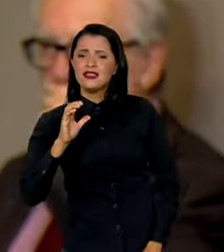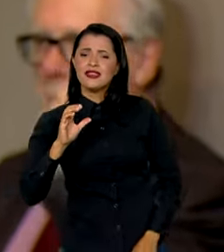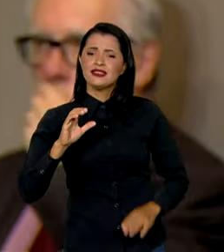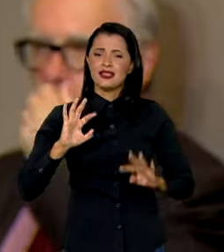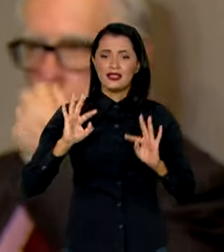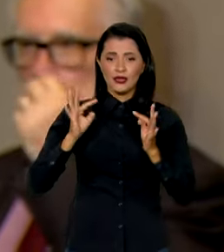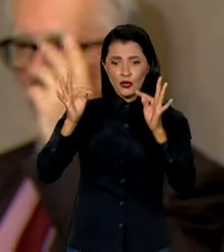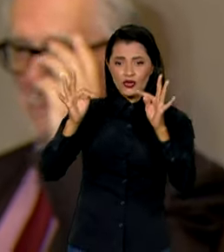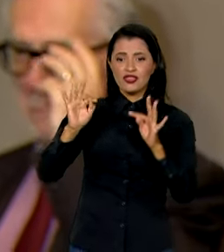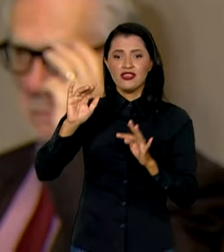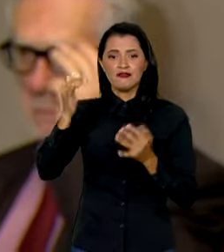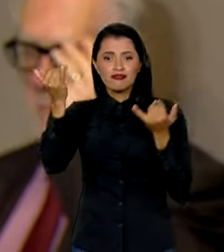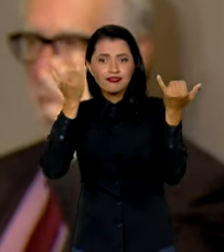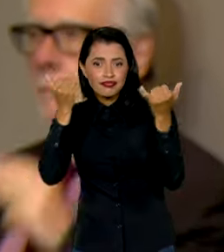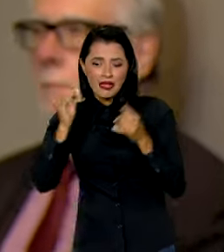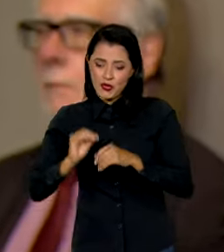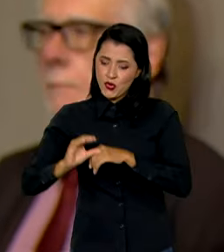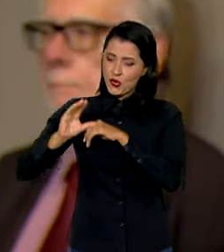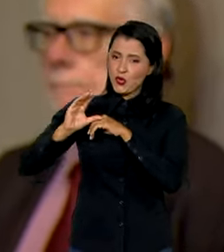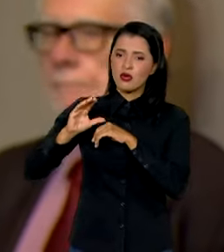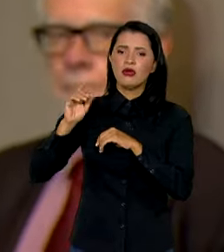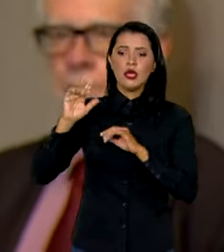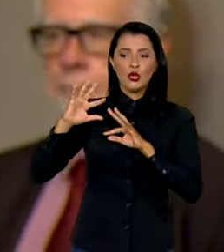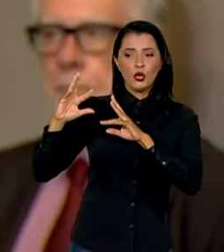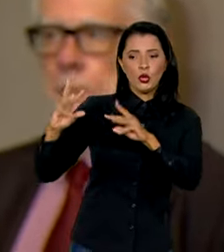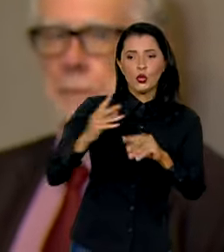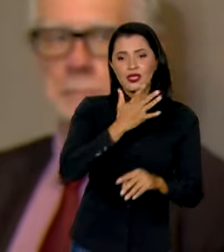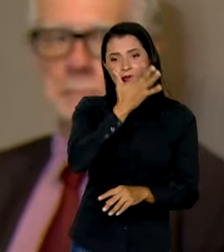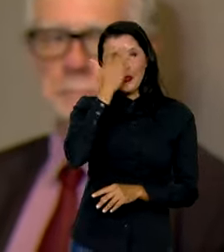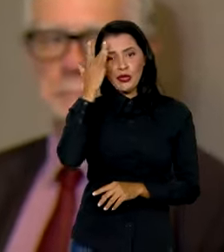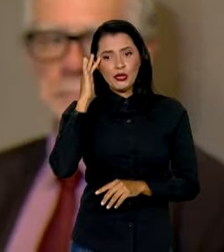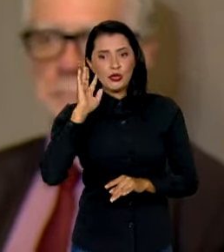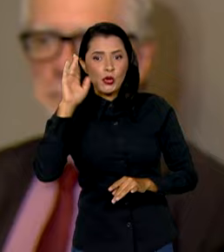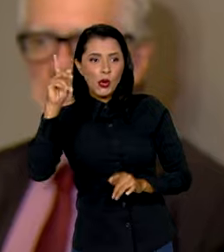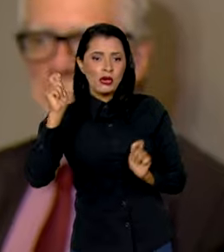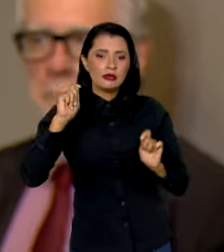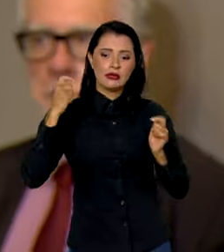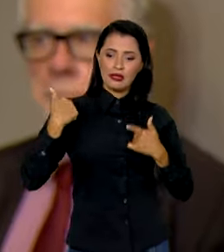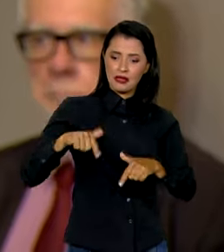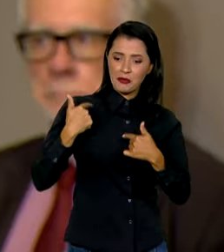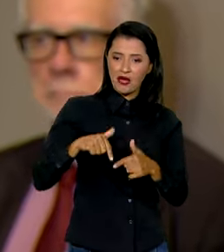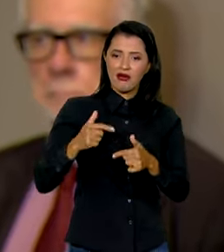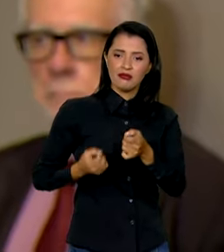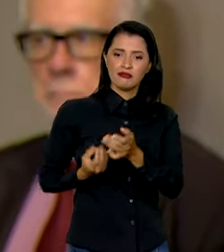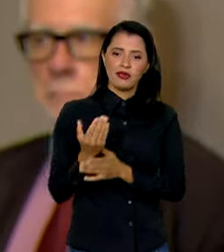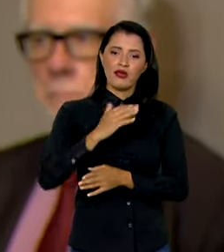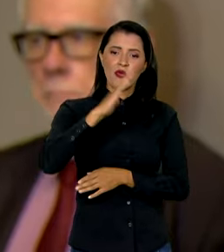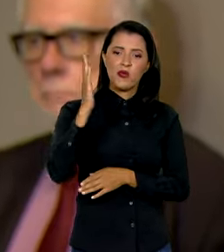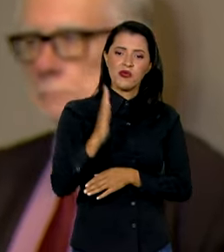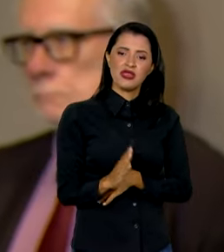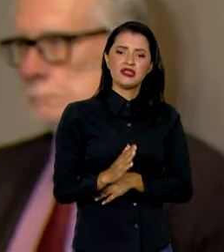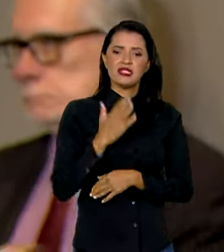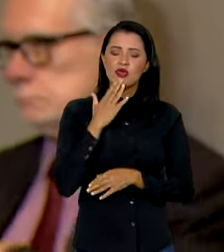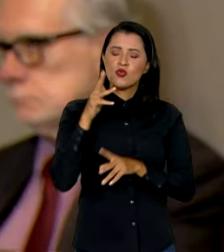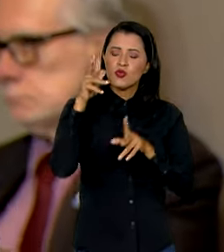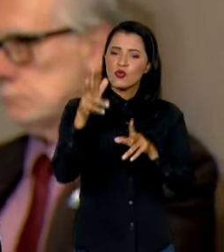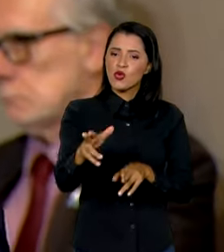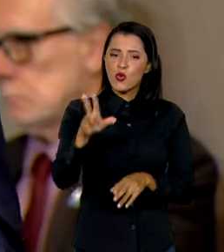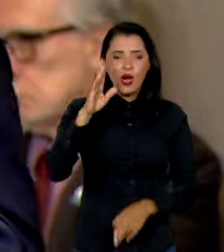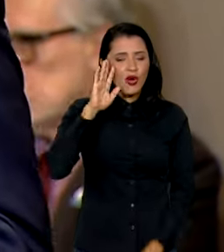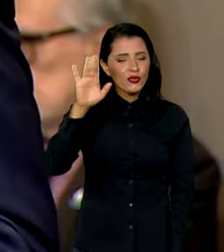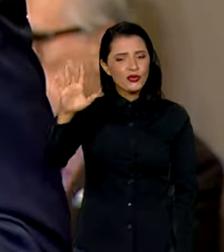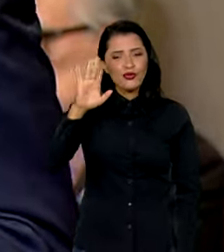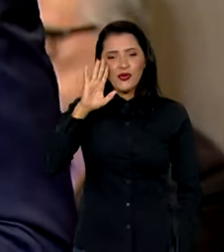para o conhecimento e para todos aqueles que sonham e trabalham para construirmos o país dos nossos sonhos. Um